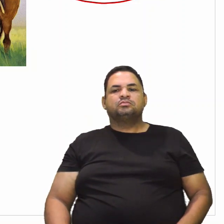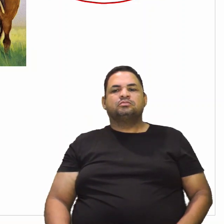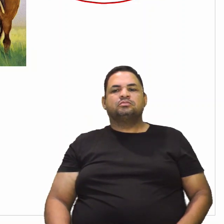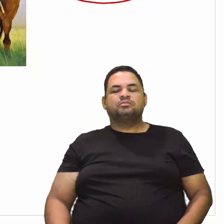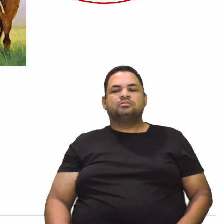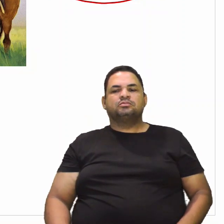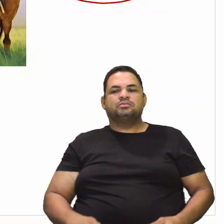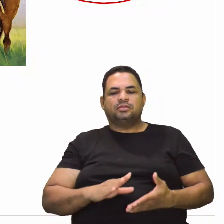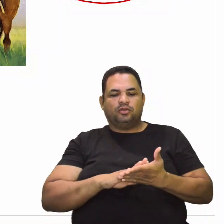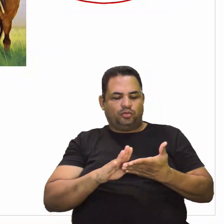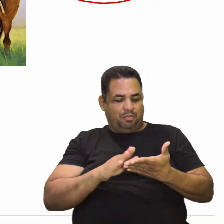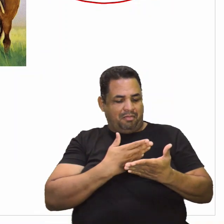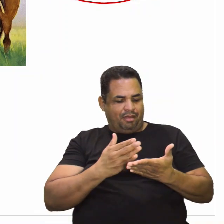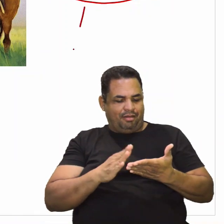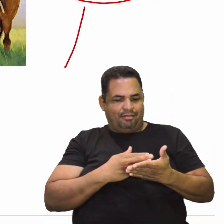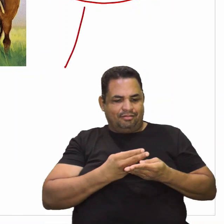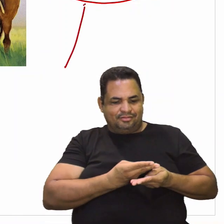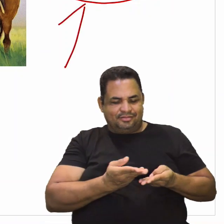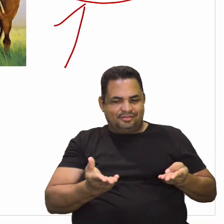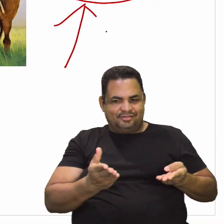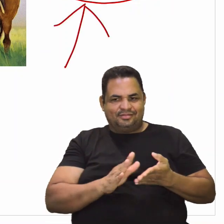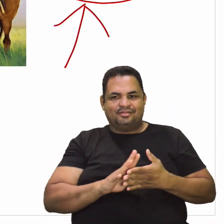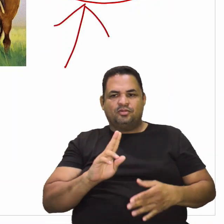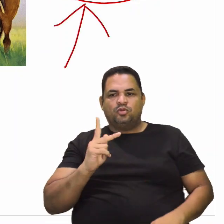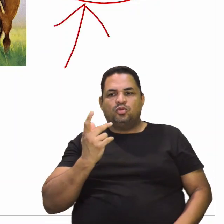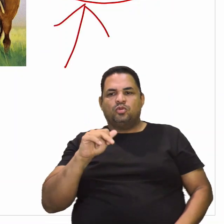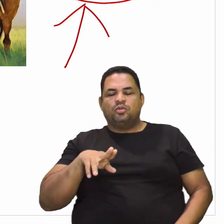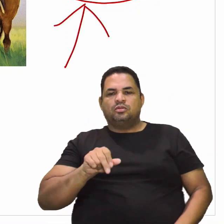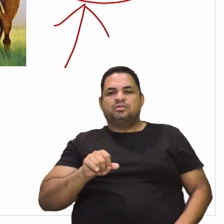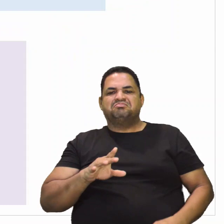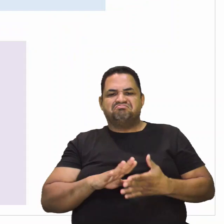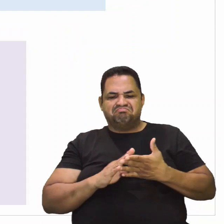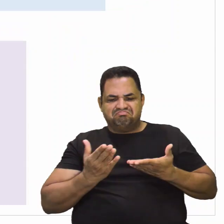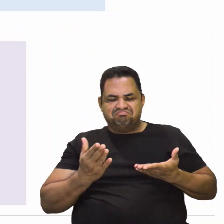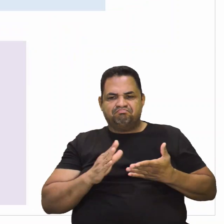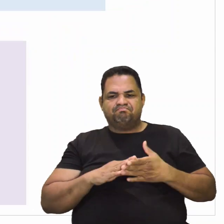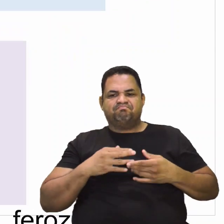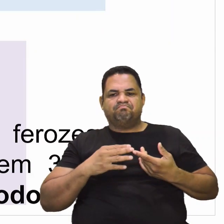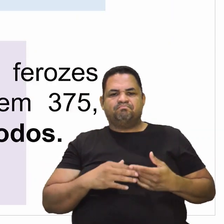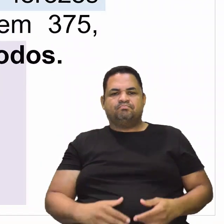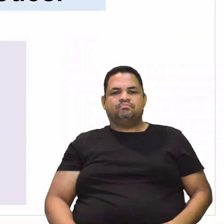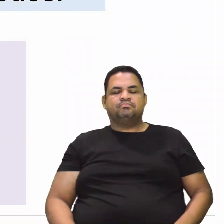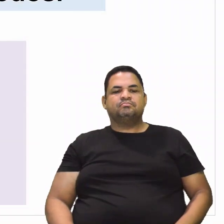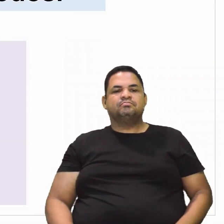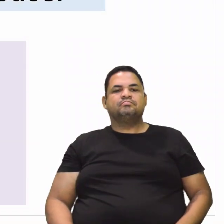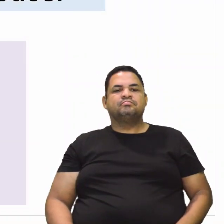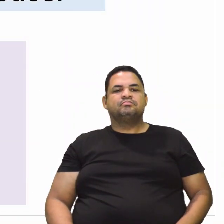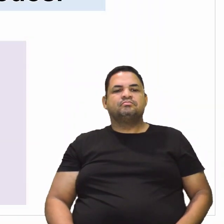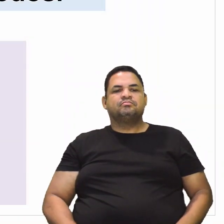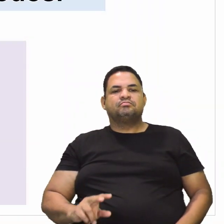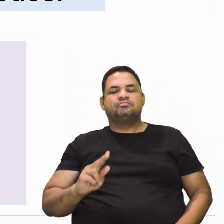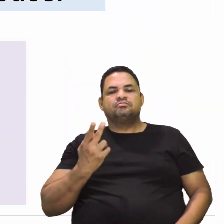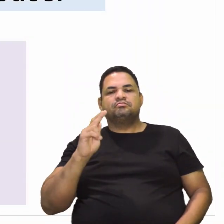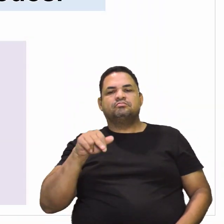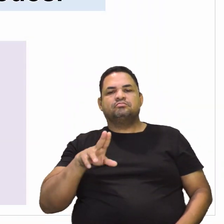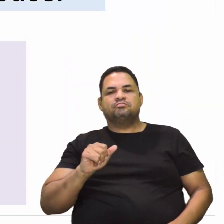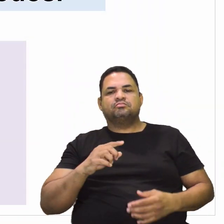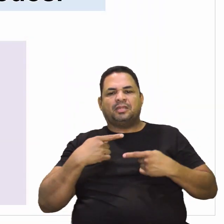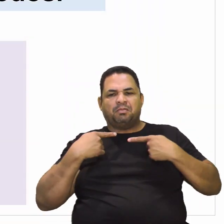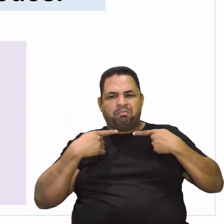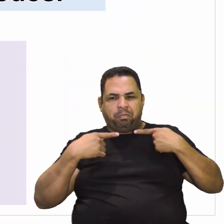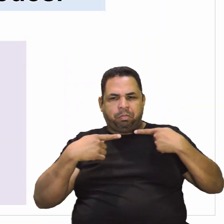não, tá, aluno? Esses hunos aqui, eles eram feras, até demais. Aí, ó, os hunos